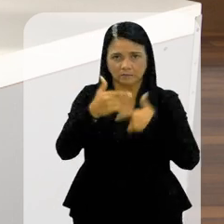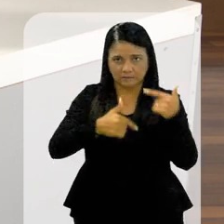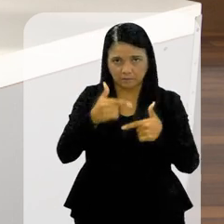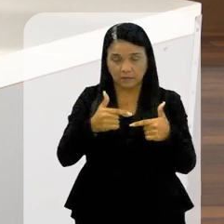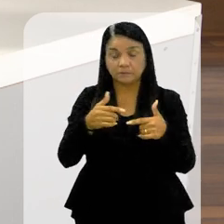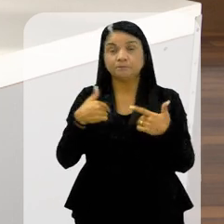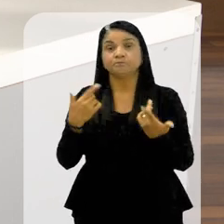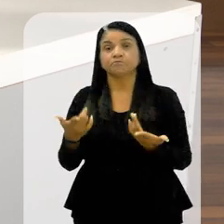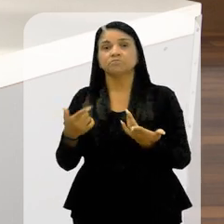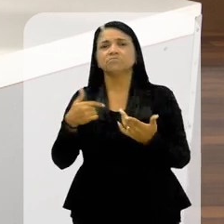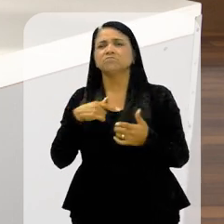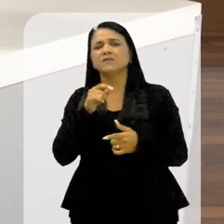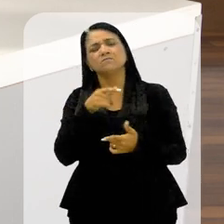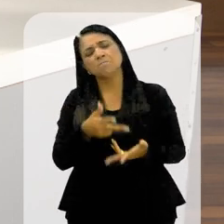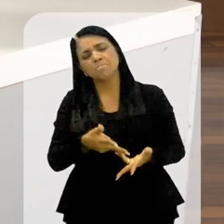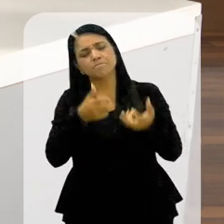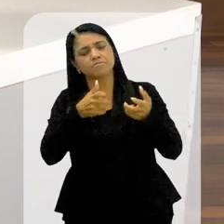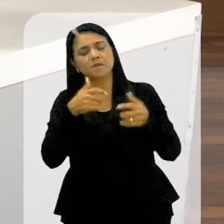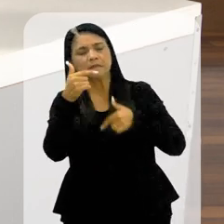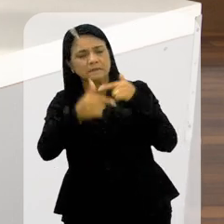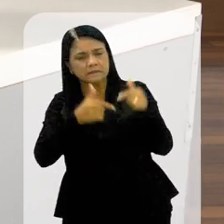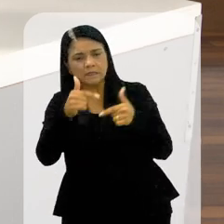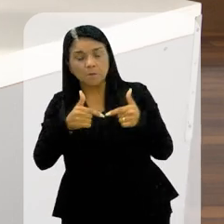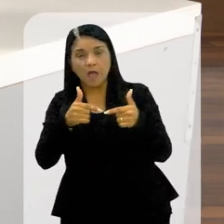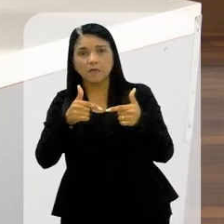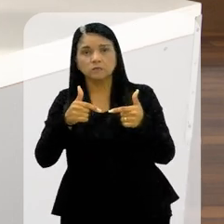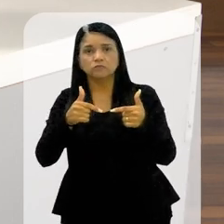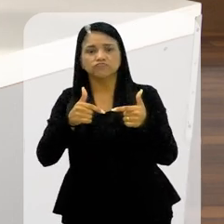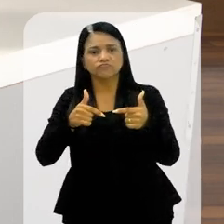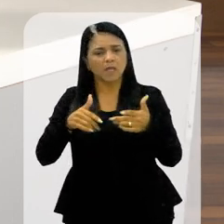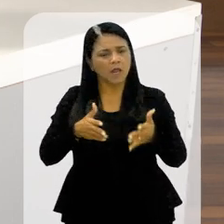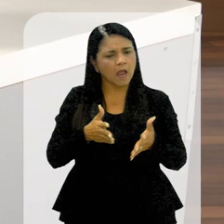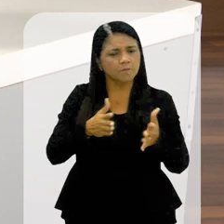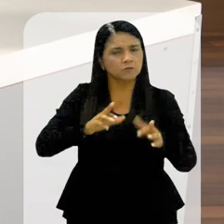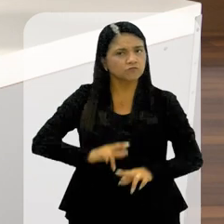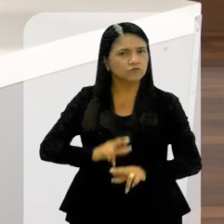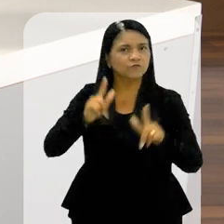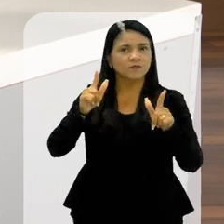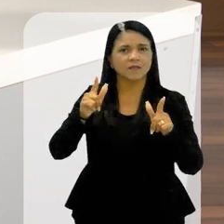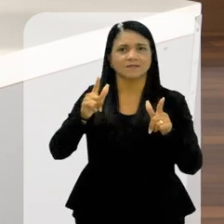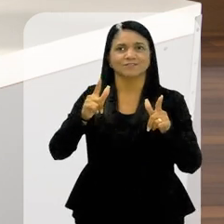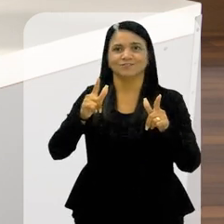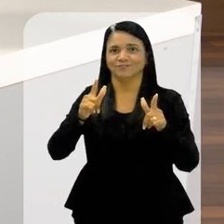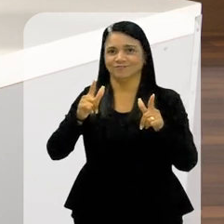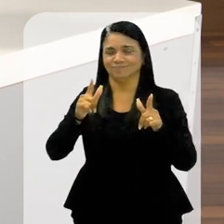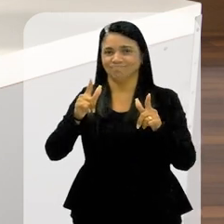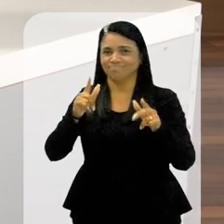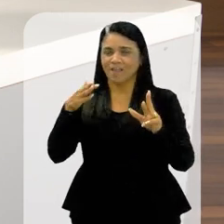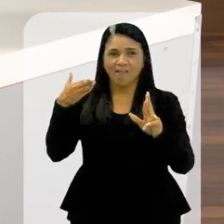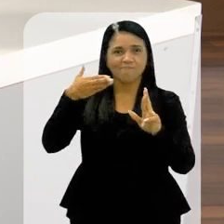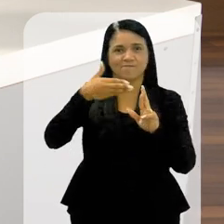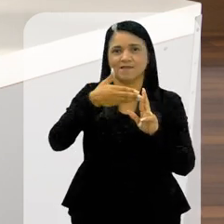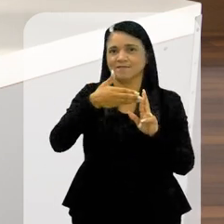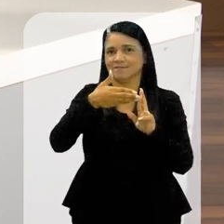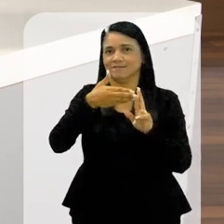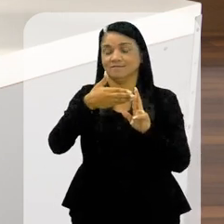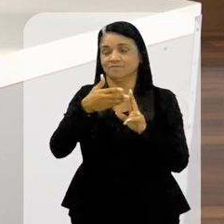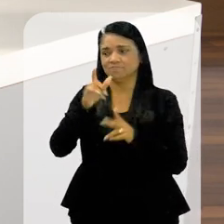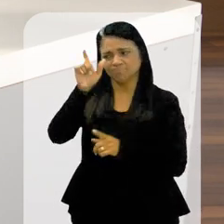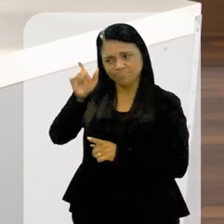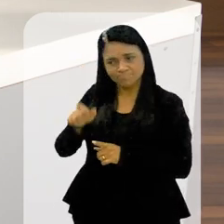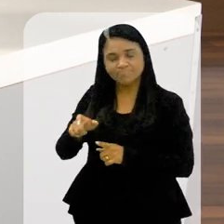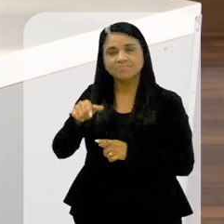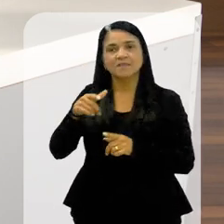trabalho ele estava indo para um caminho que era justamente um grande diferencial? Porque é importante frisar que hoje o Leandro é